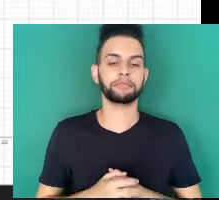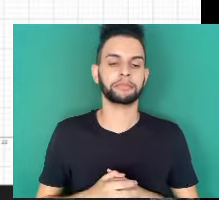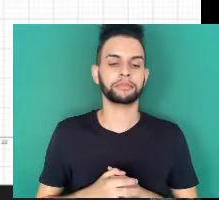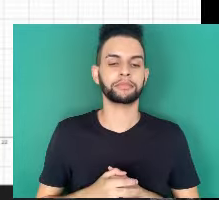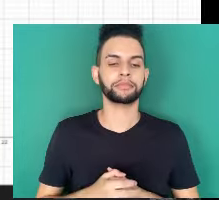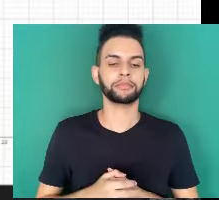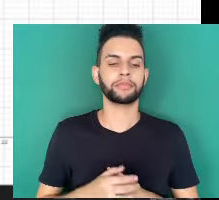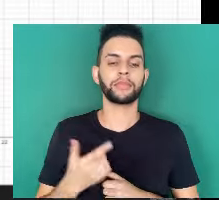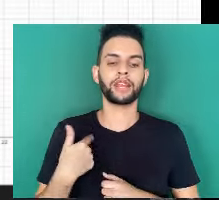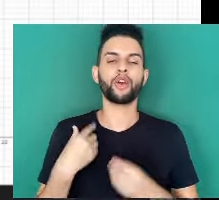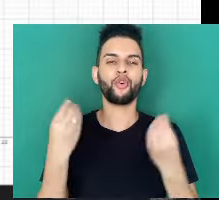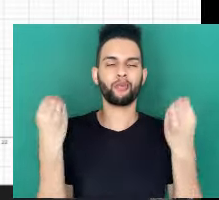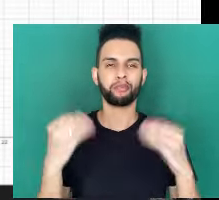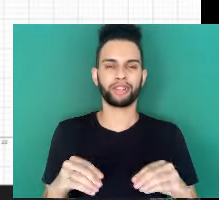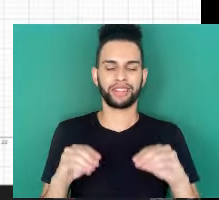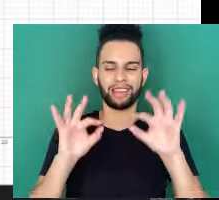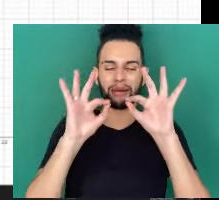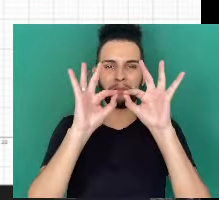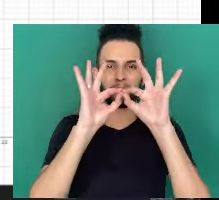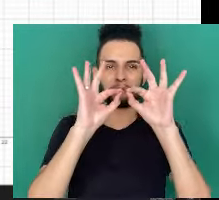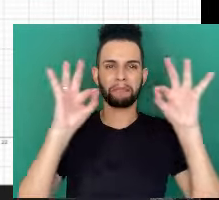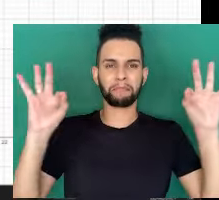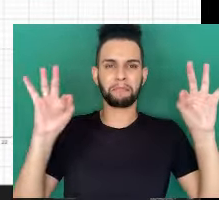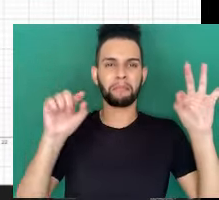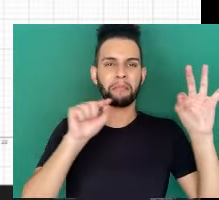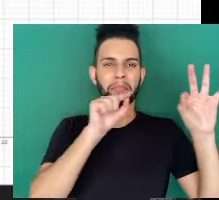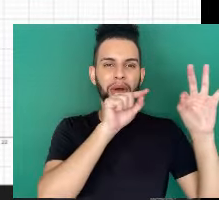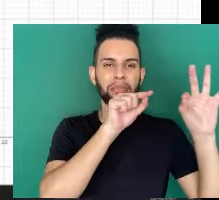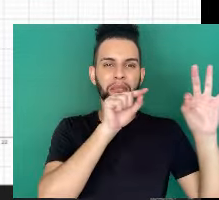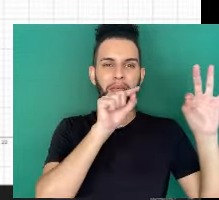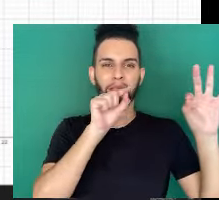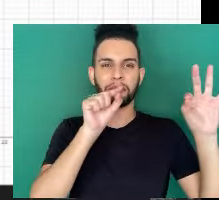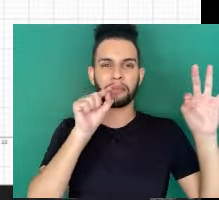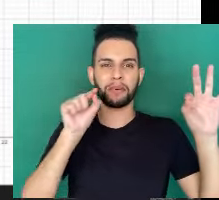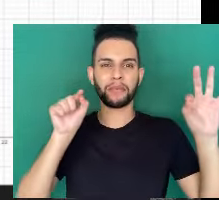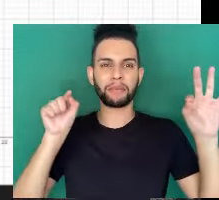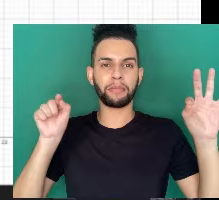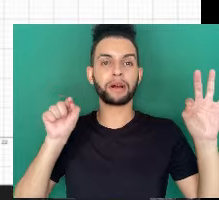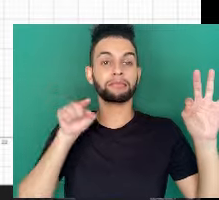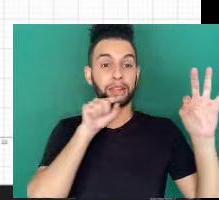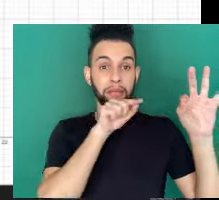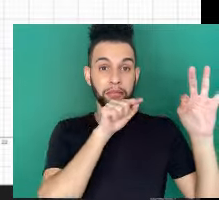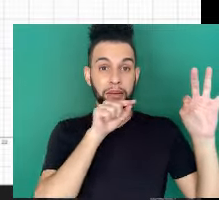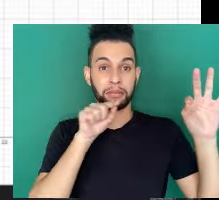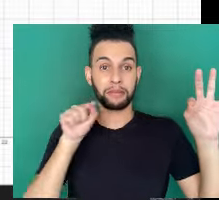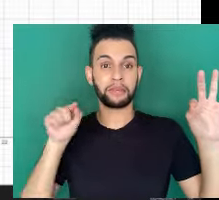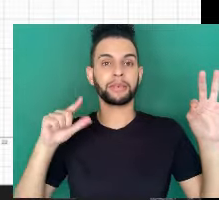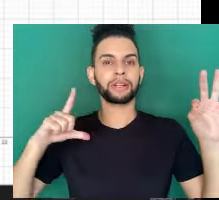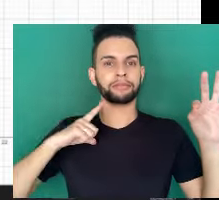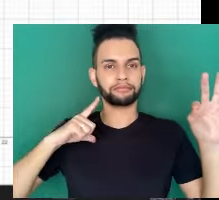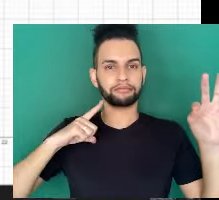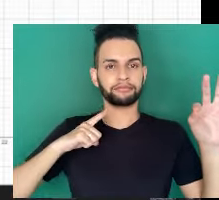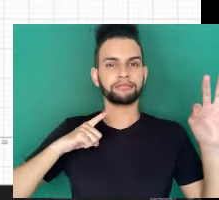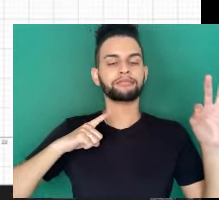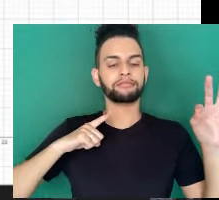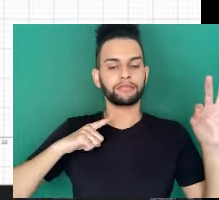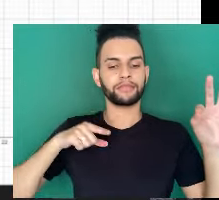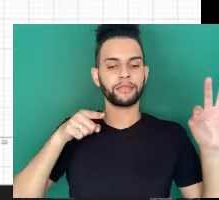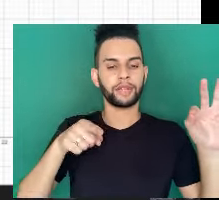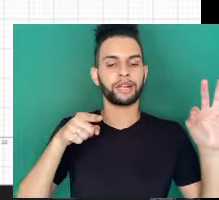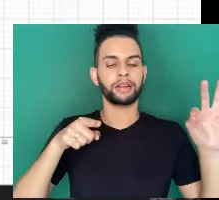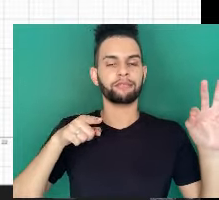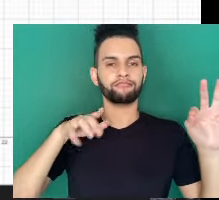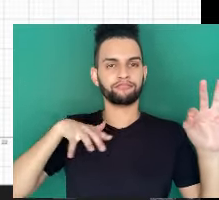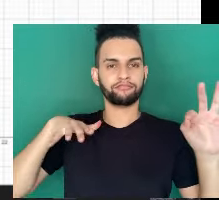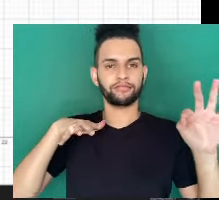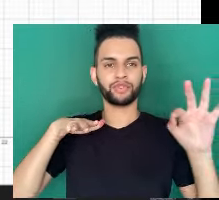Bom, eu coloquei essa reta pontilhada aqui, e essa reta ela passa exatamente aqui no eixo